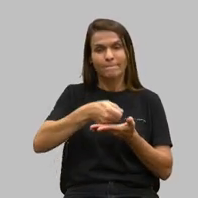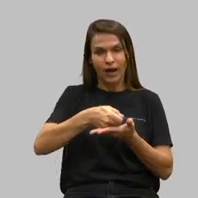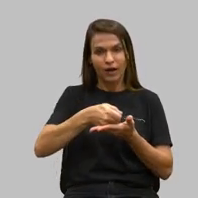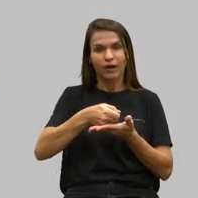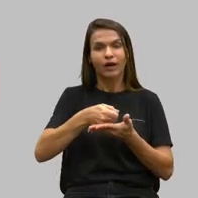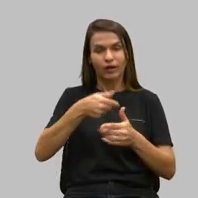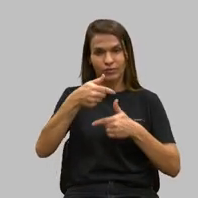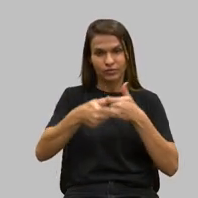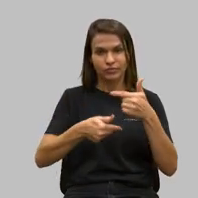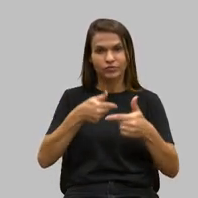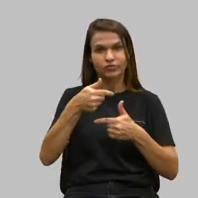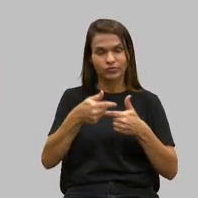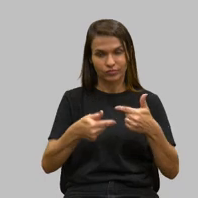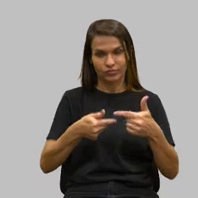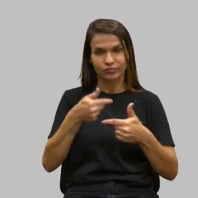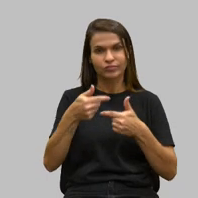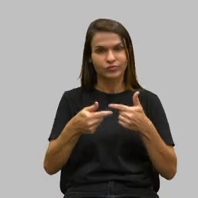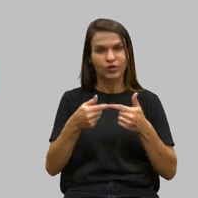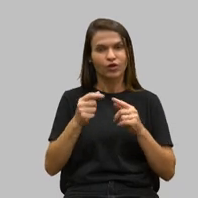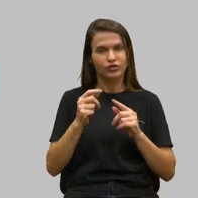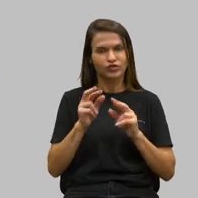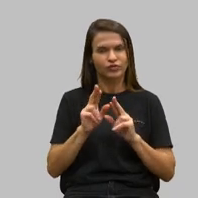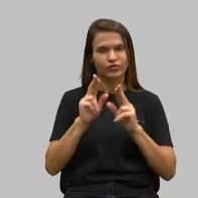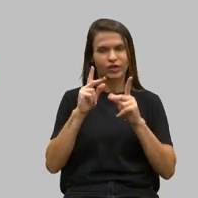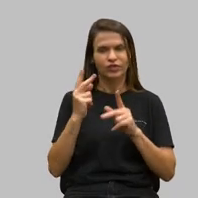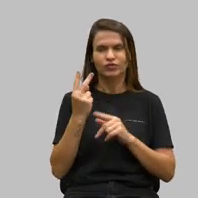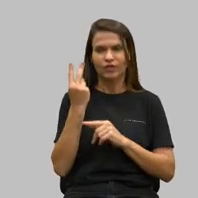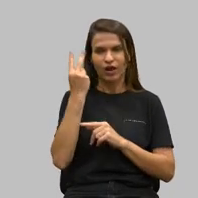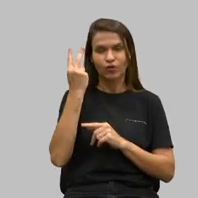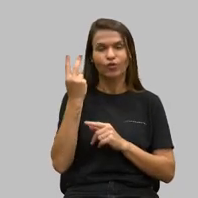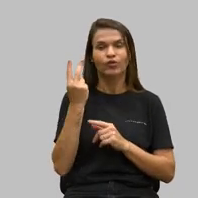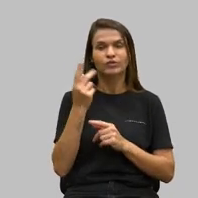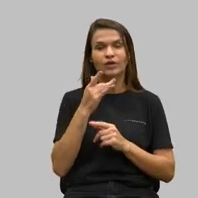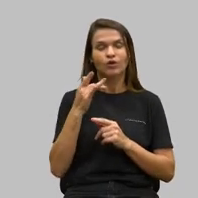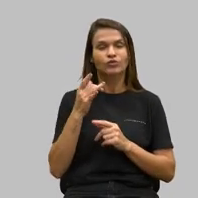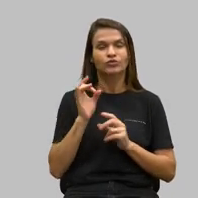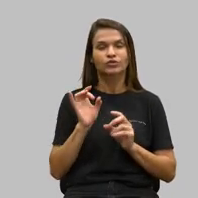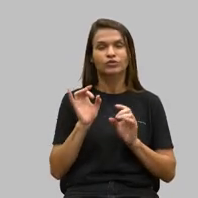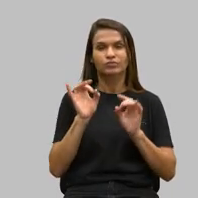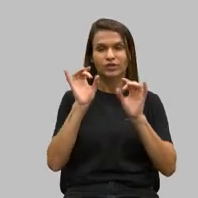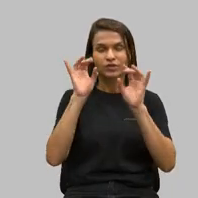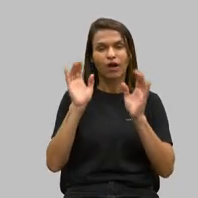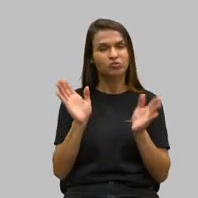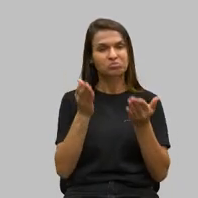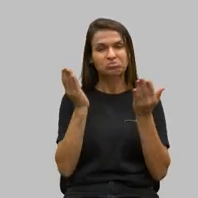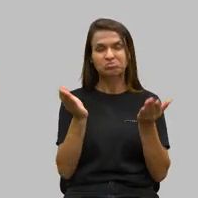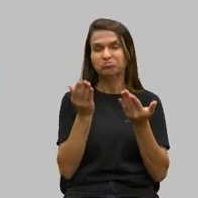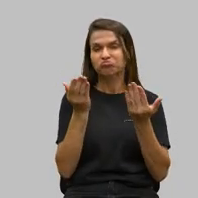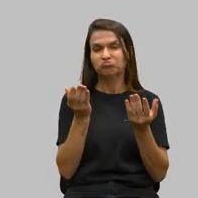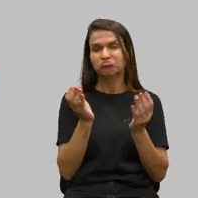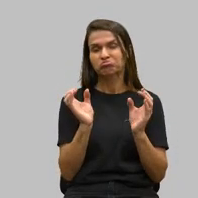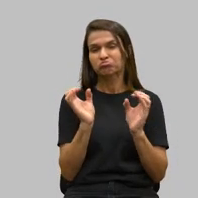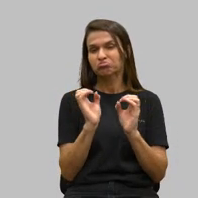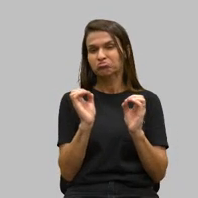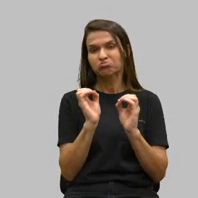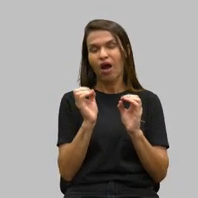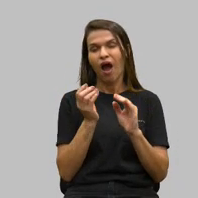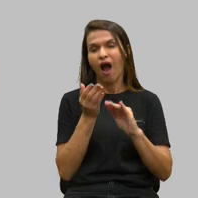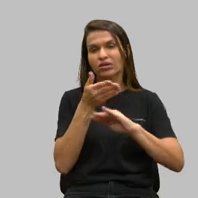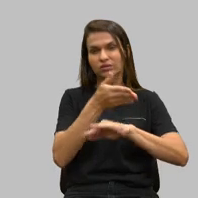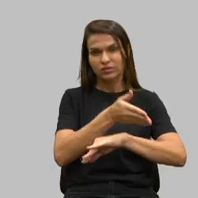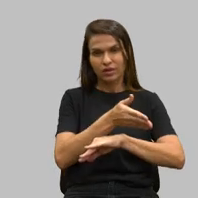entrega, não mais o valor em saúde especial, há incentivos que não geram acesso